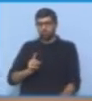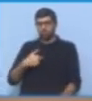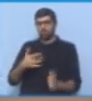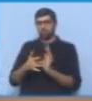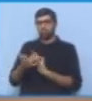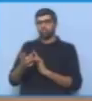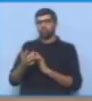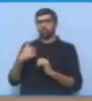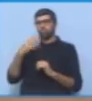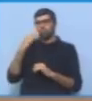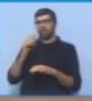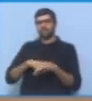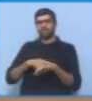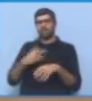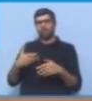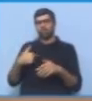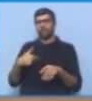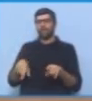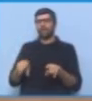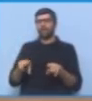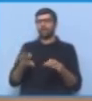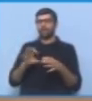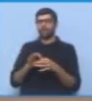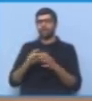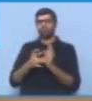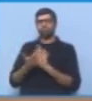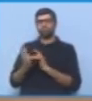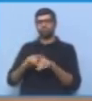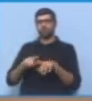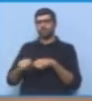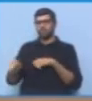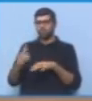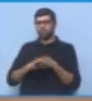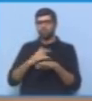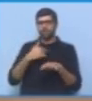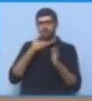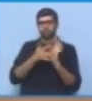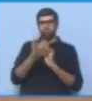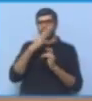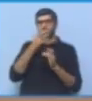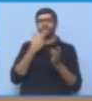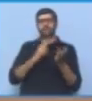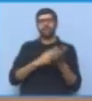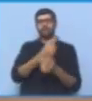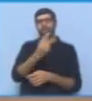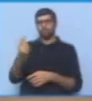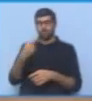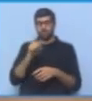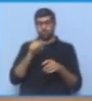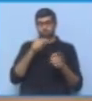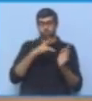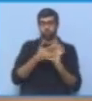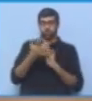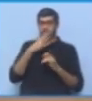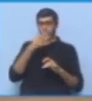Jesus, eu acho que este tempo também é um espaço muito evangélico, porque Jesus falou à verdade de cada um. Ele levava à verdade que era ele, ele